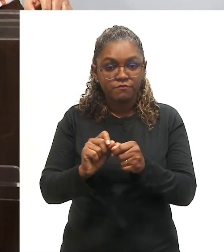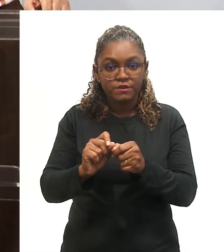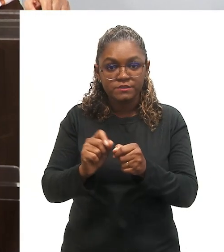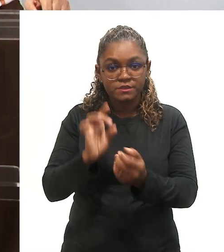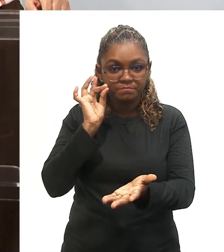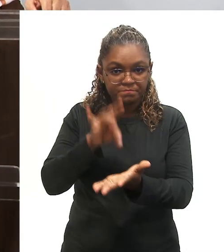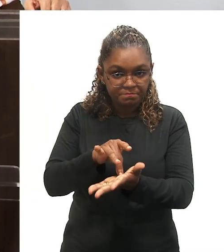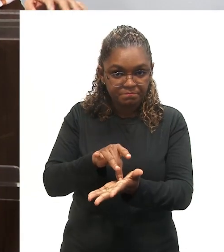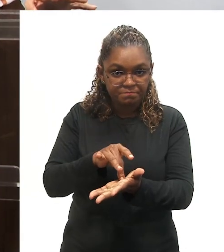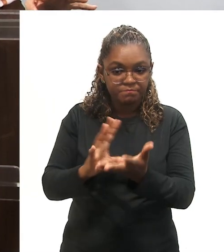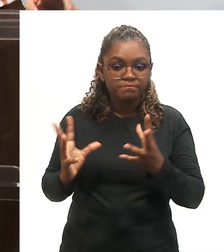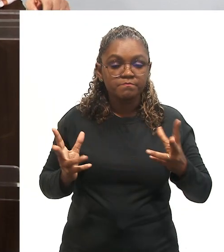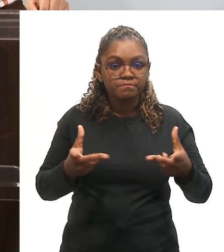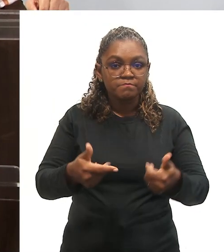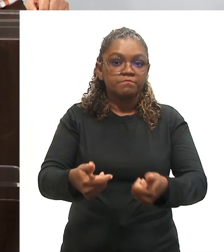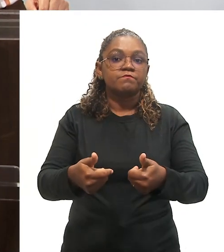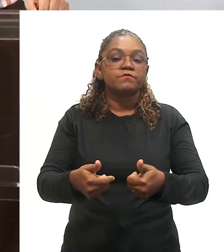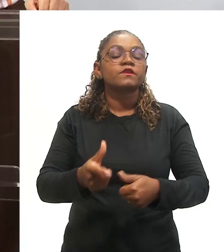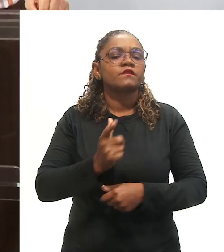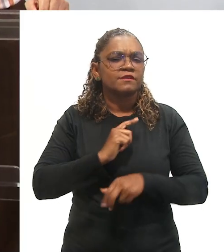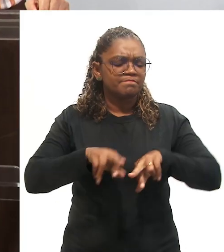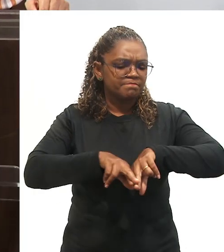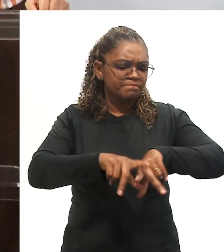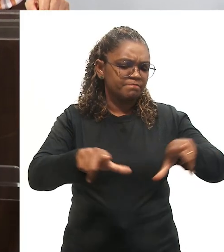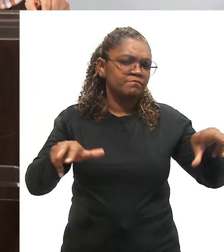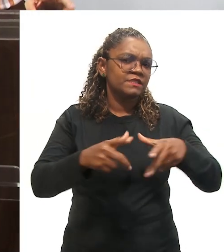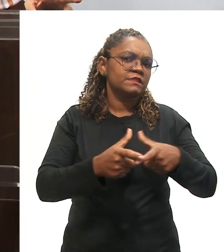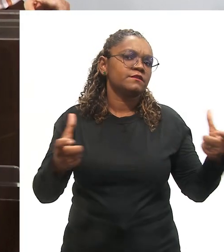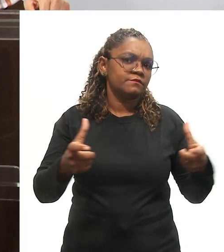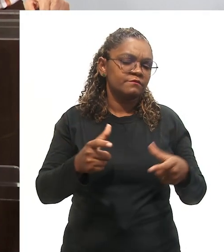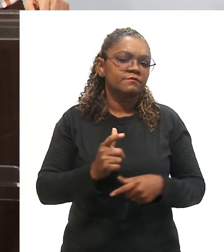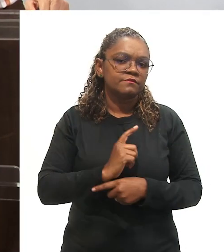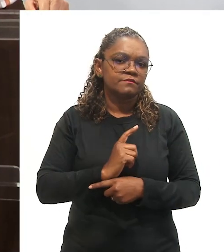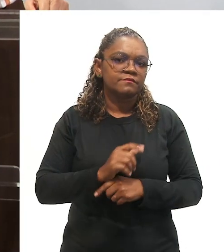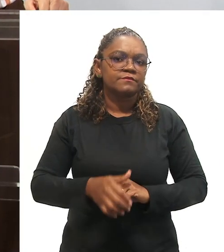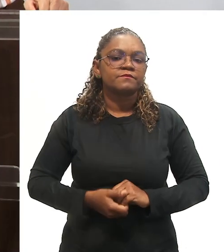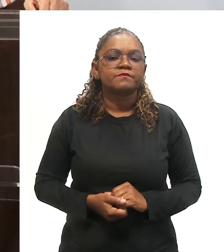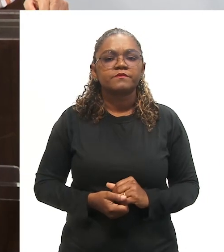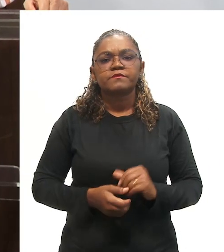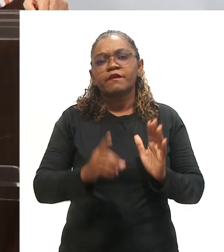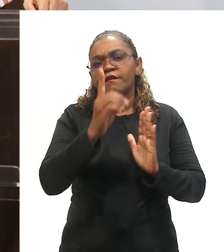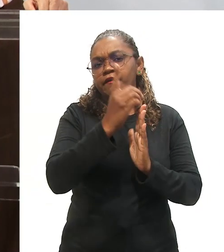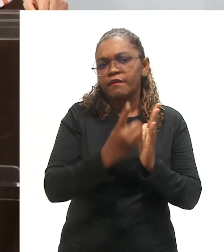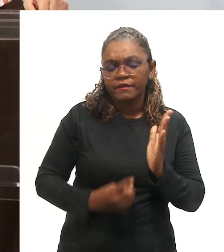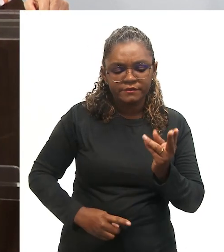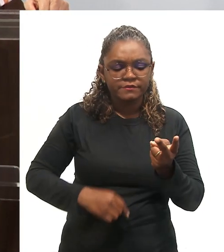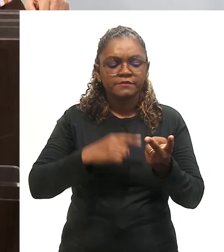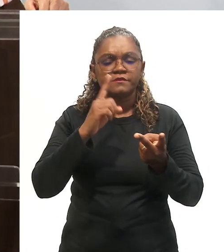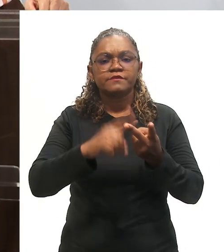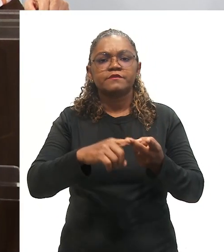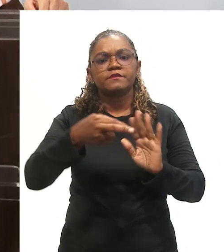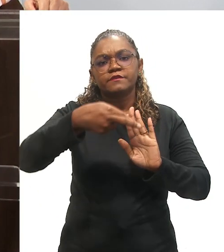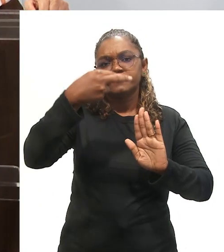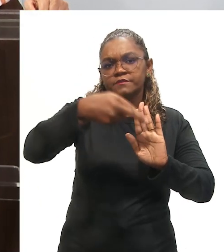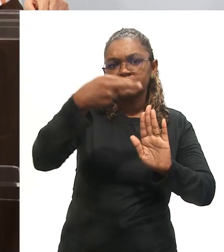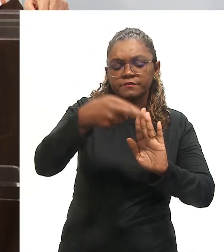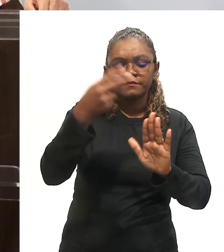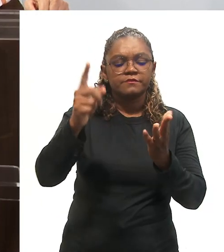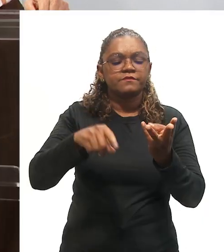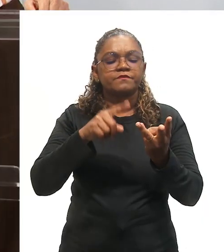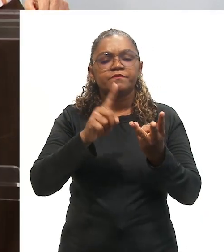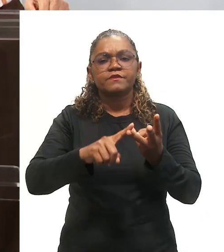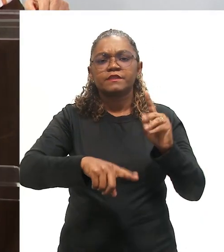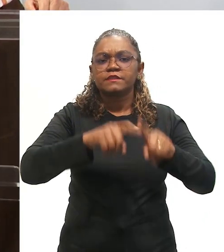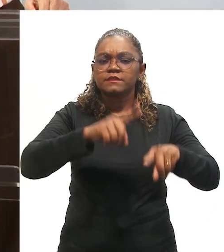realmente eficiente, ele é imenso. Então temos resoluções, temos decretos, temos